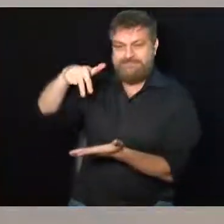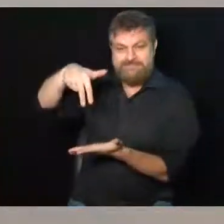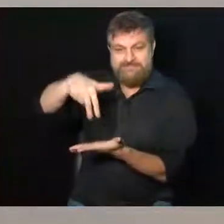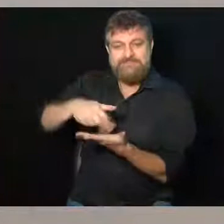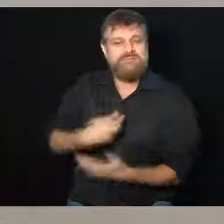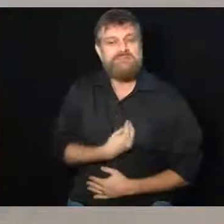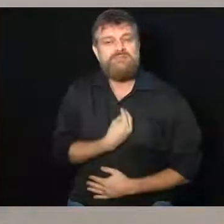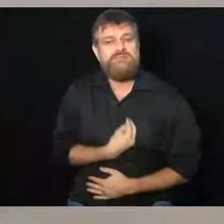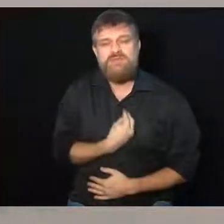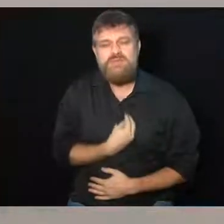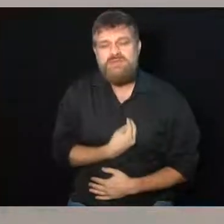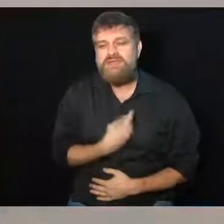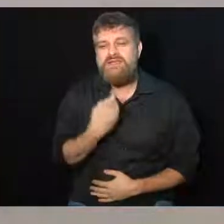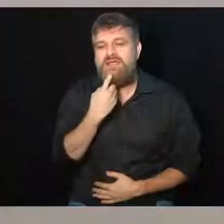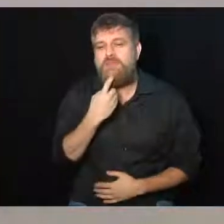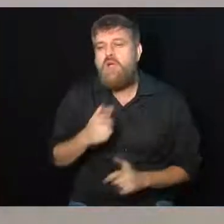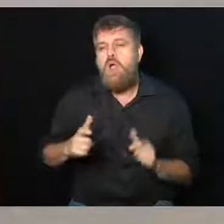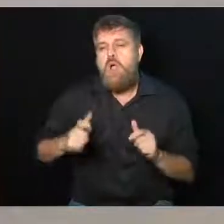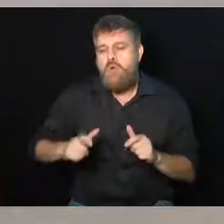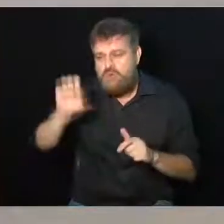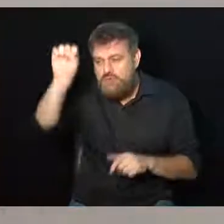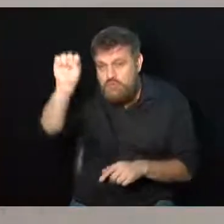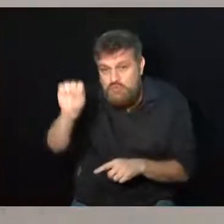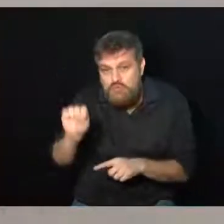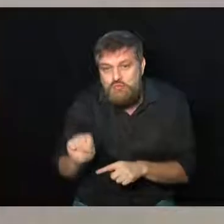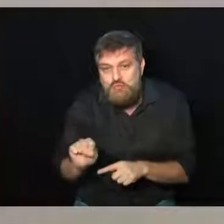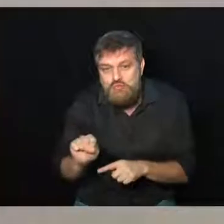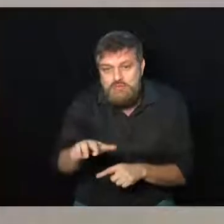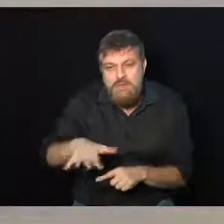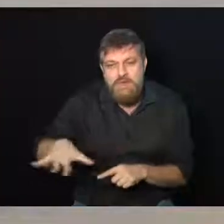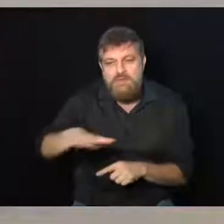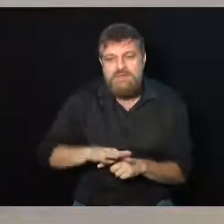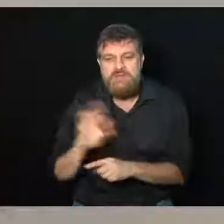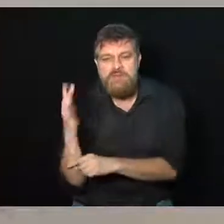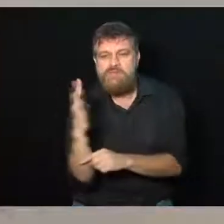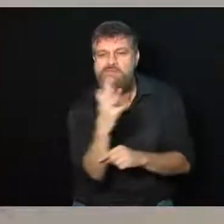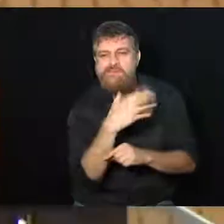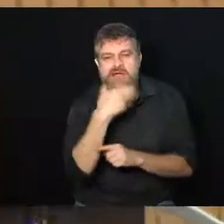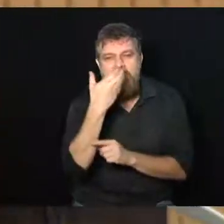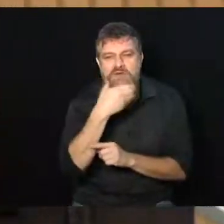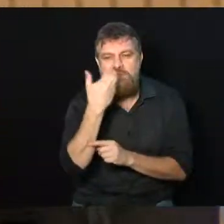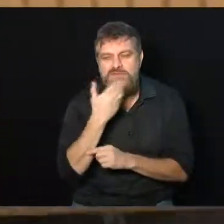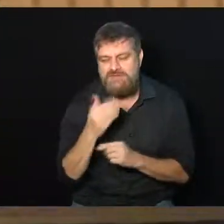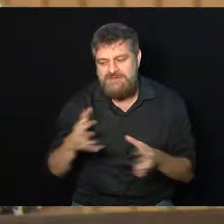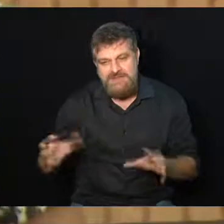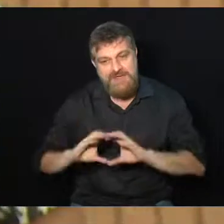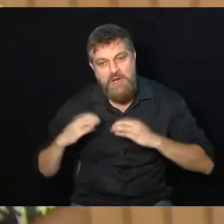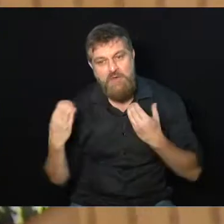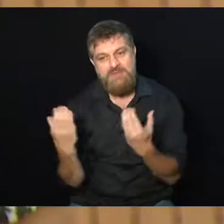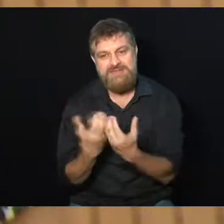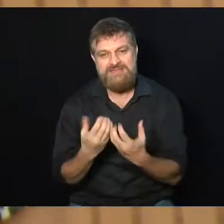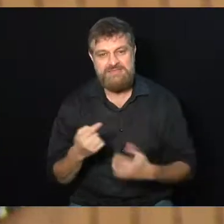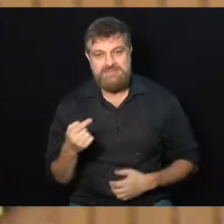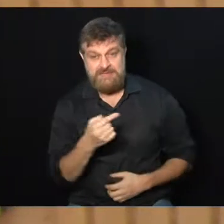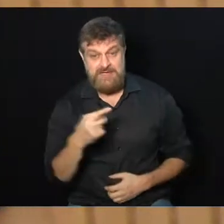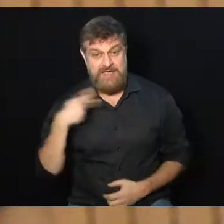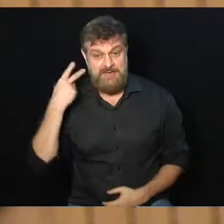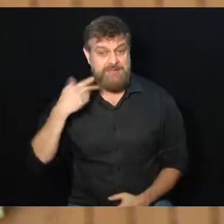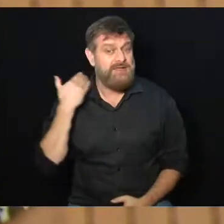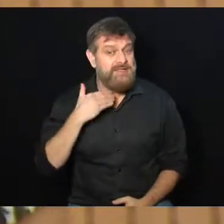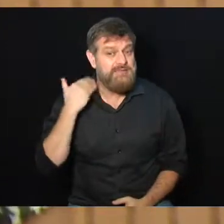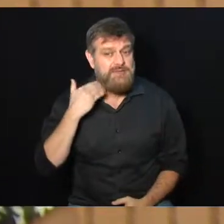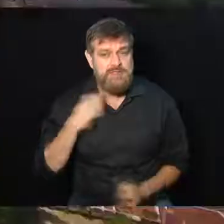estou em um bairro aqui de Campinas que fica na Zona Sul e tem um pomar comunitário. Vereadora Mariana Conte apresenta